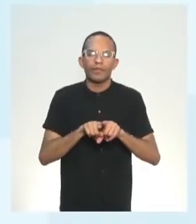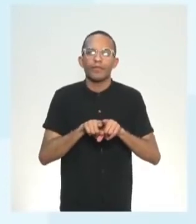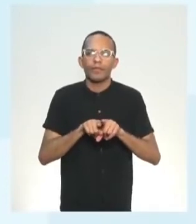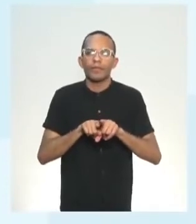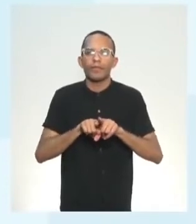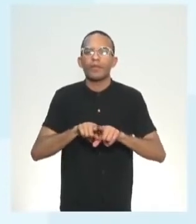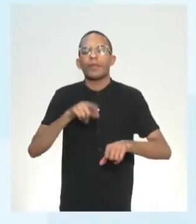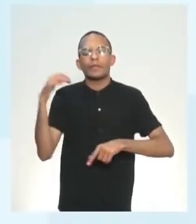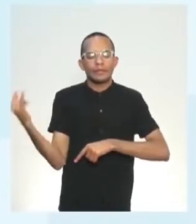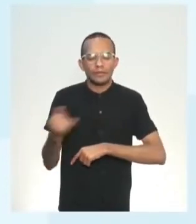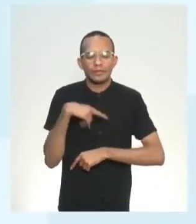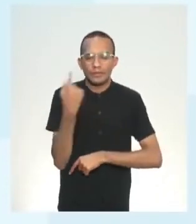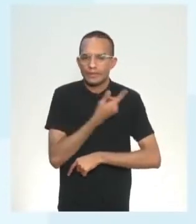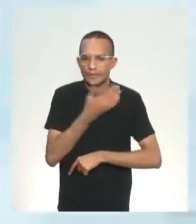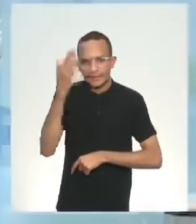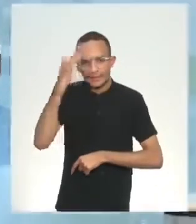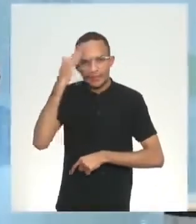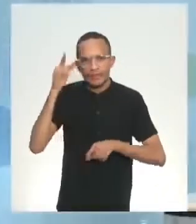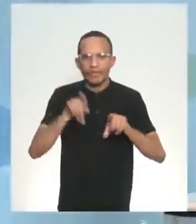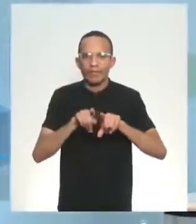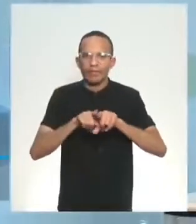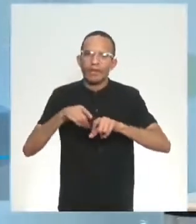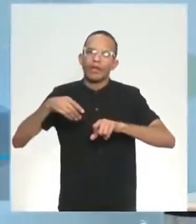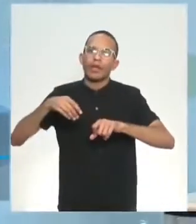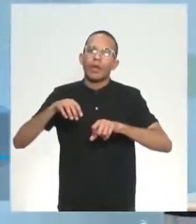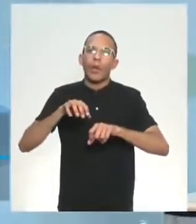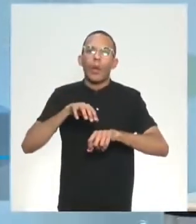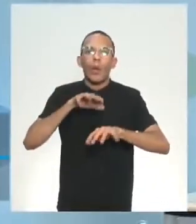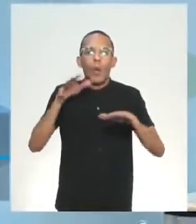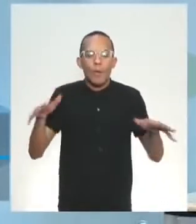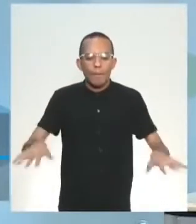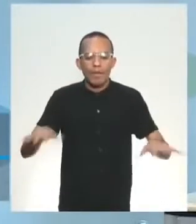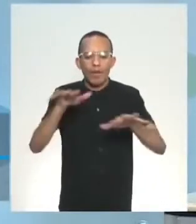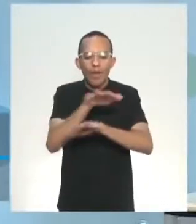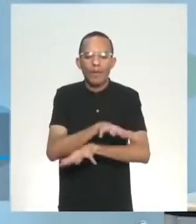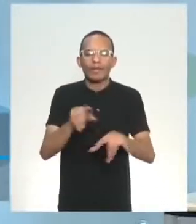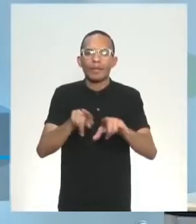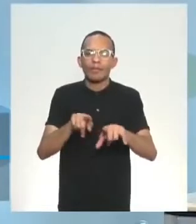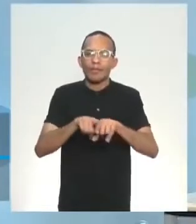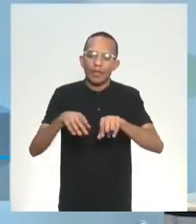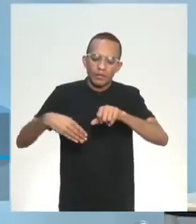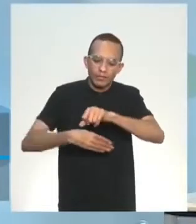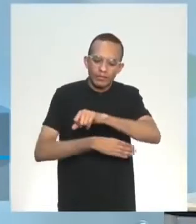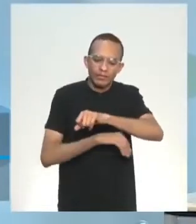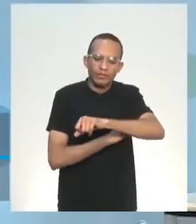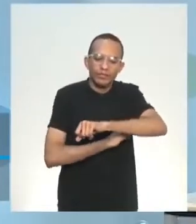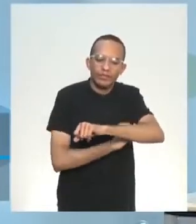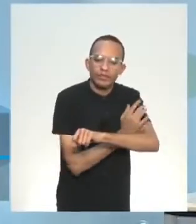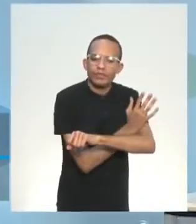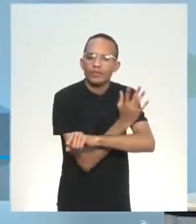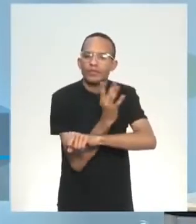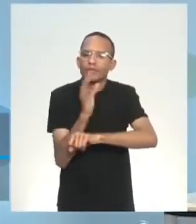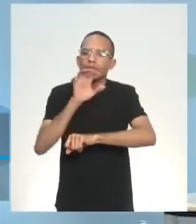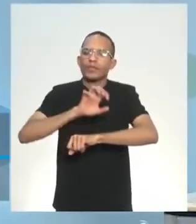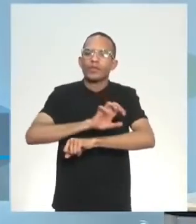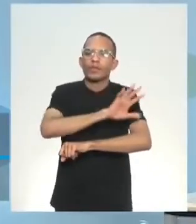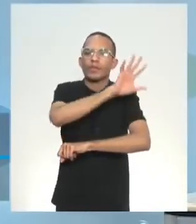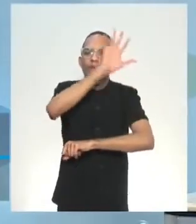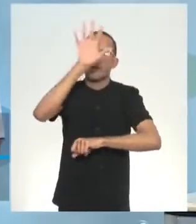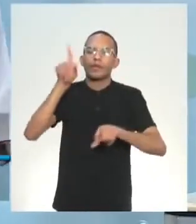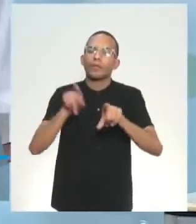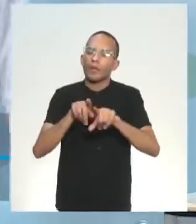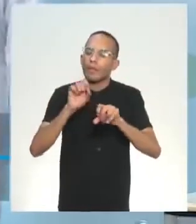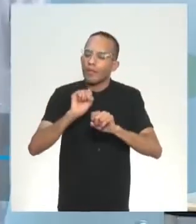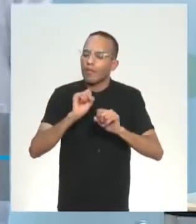Então é importante a gente saber que o bioma normalmente ele é bem mais amplo, né? Ecossistema, eu já falei, pode ser até um aquário, pode ser até embaixo de uma árvore.